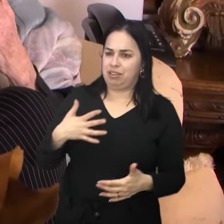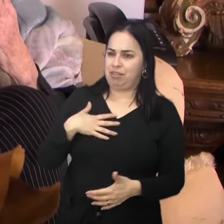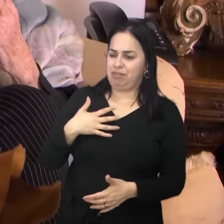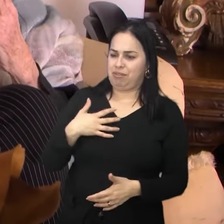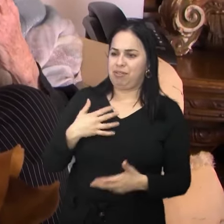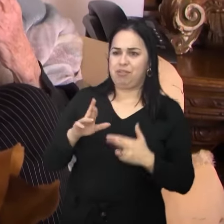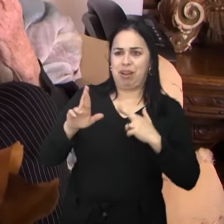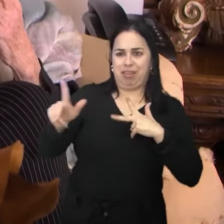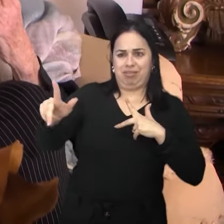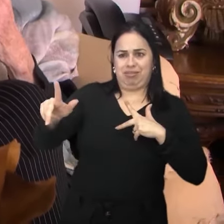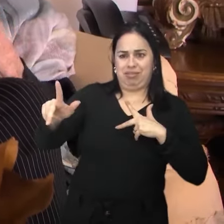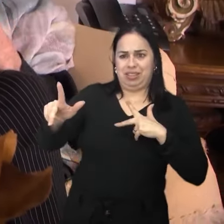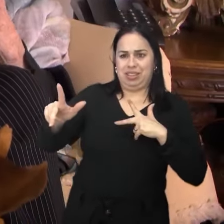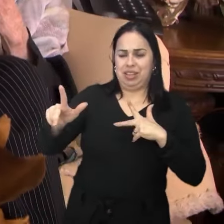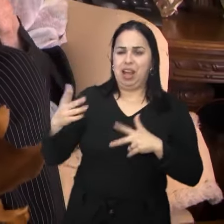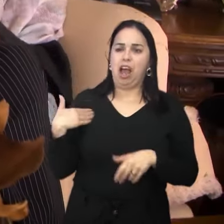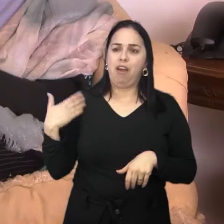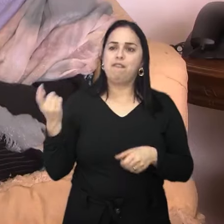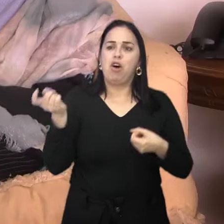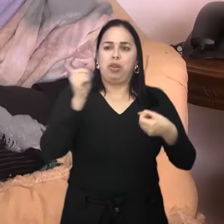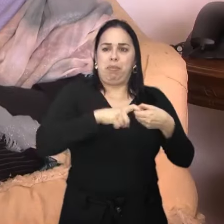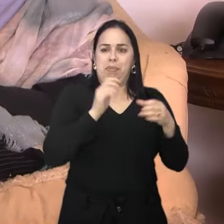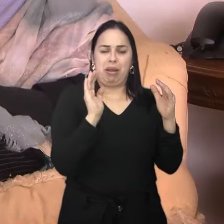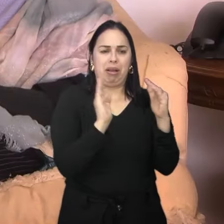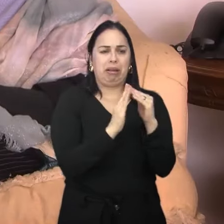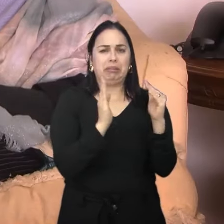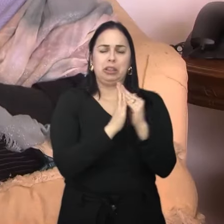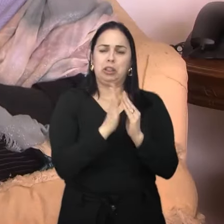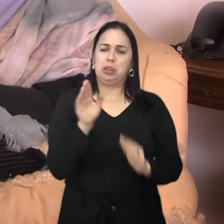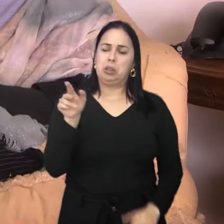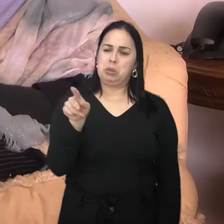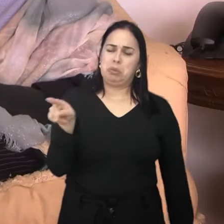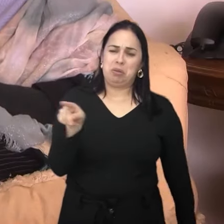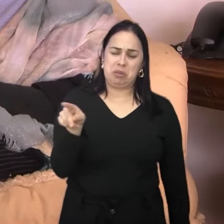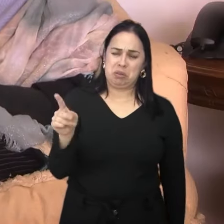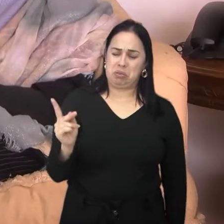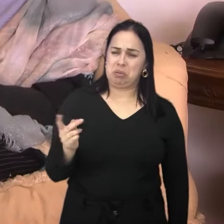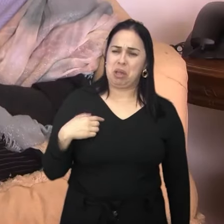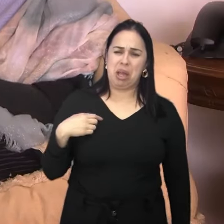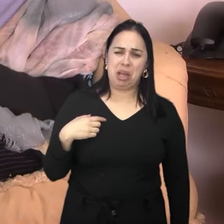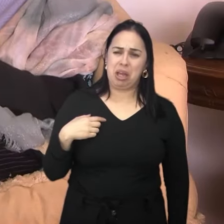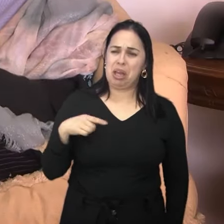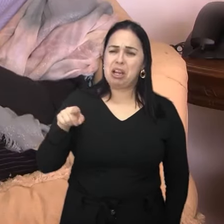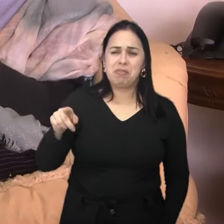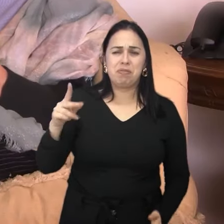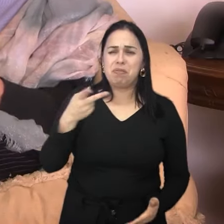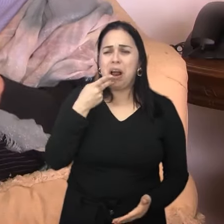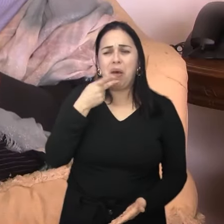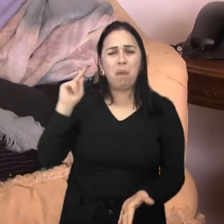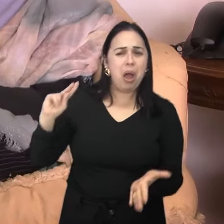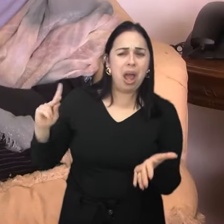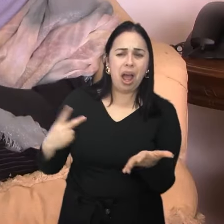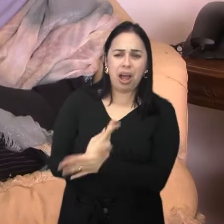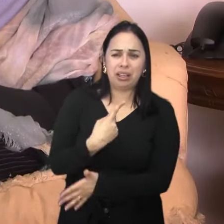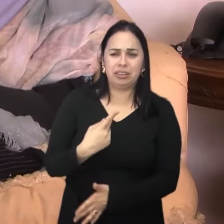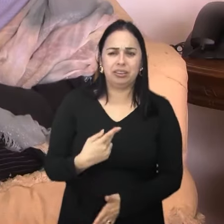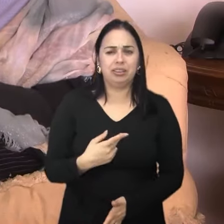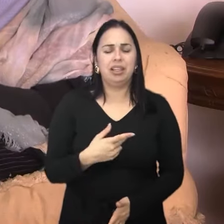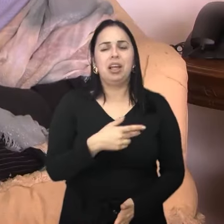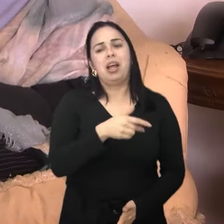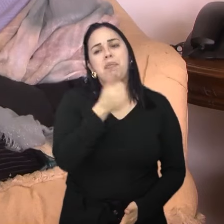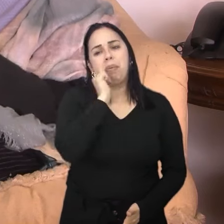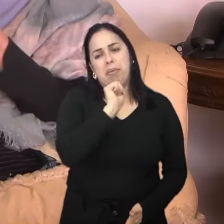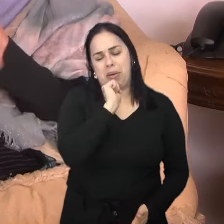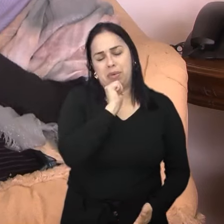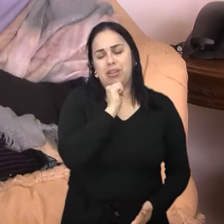tudo errado. Aí quando eu voltei para casa, falei, mamãe, meus professores são horríveis, eles falam tudo errado. Ele falou,